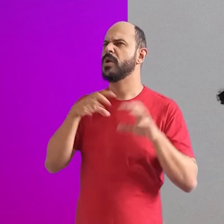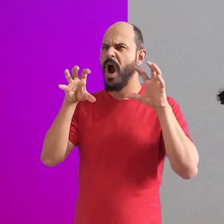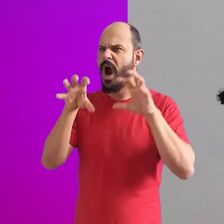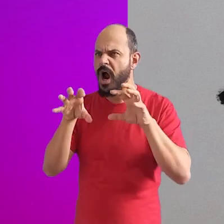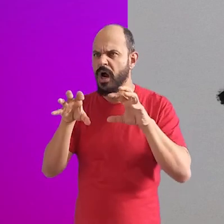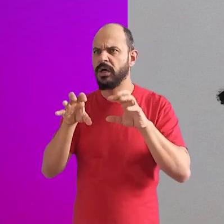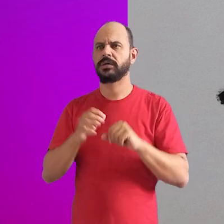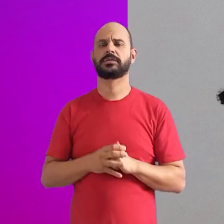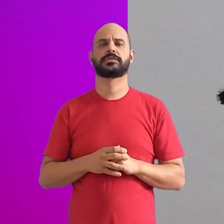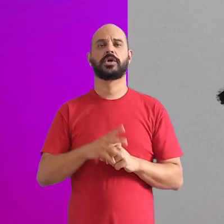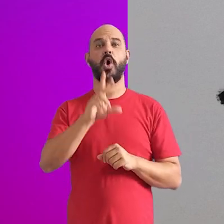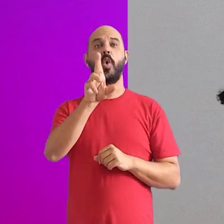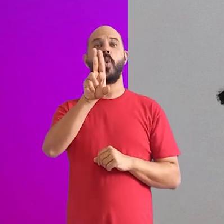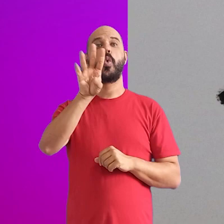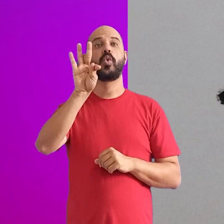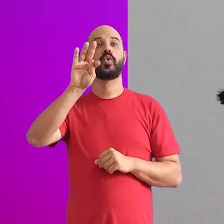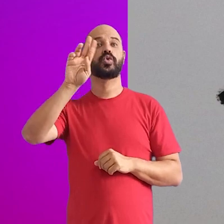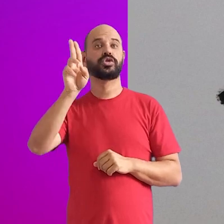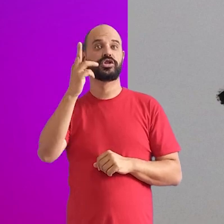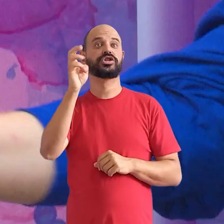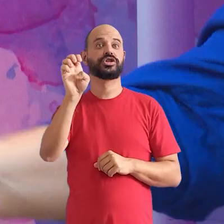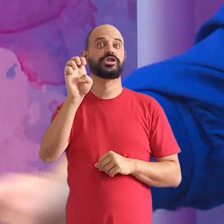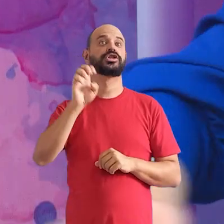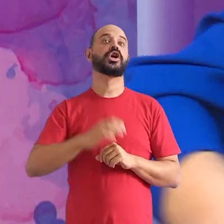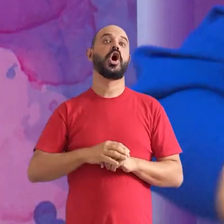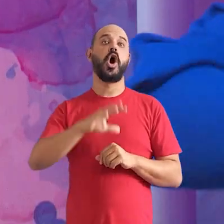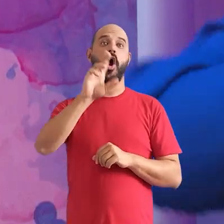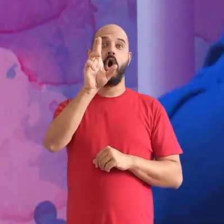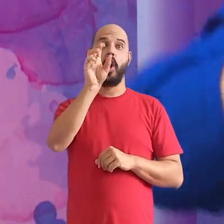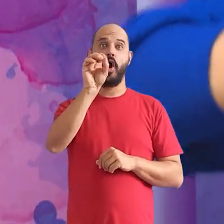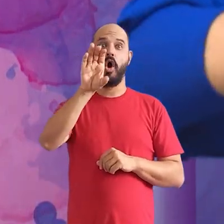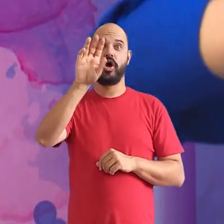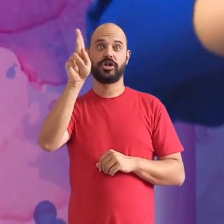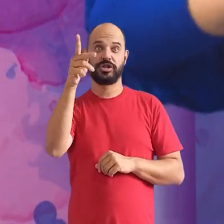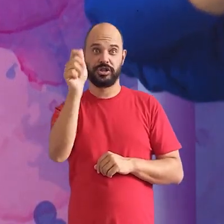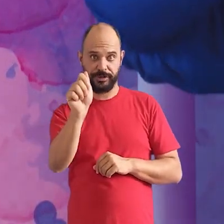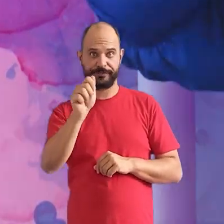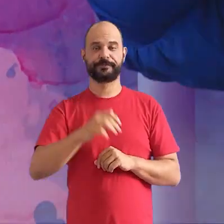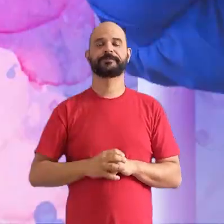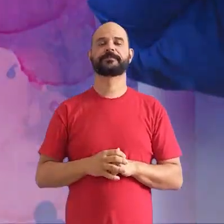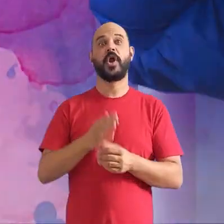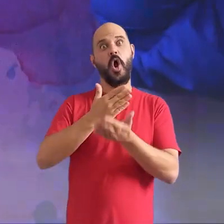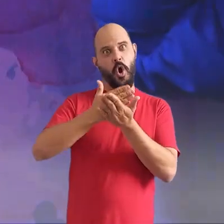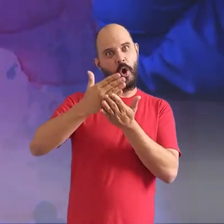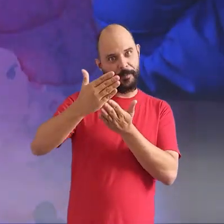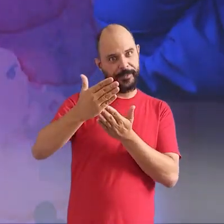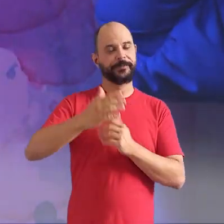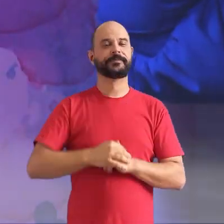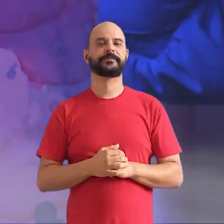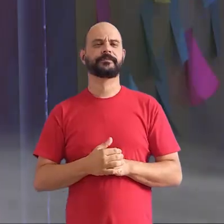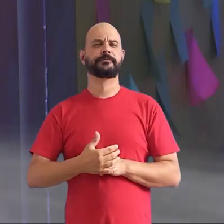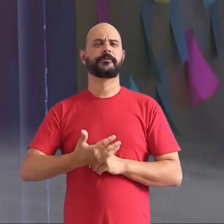do Monstro, da minha amiga Ruth Rocha. A história começa...